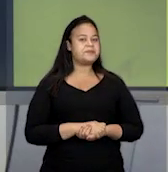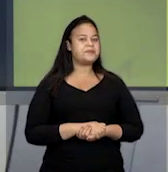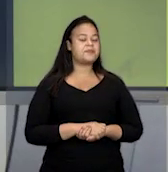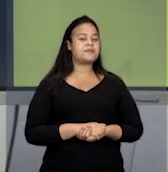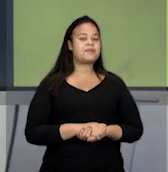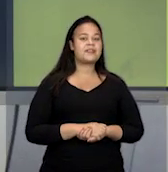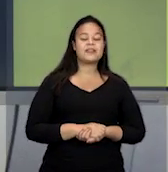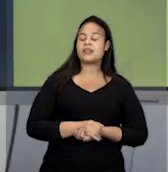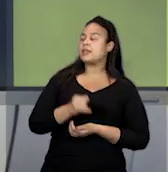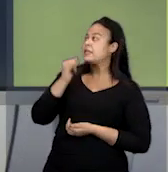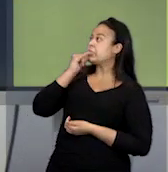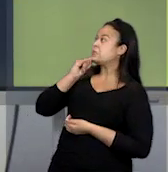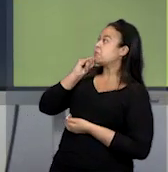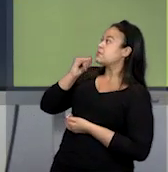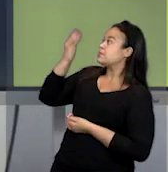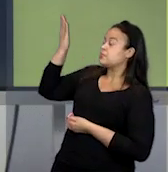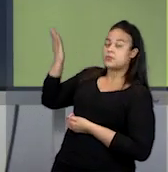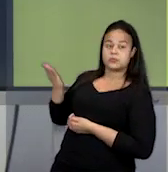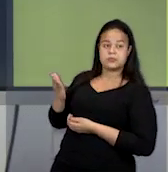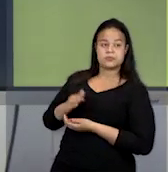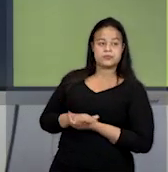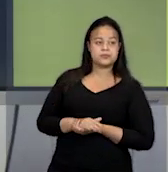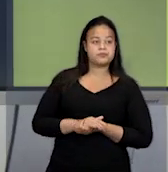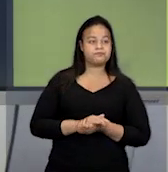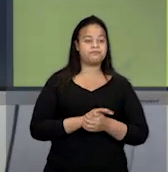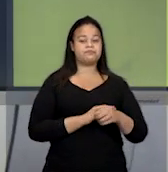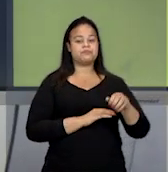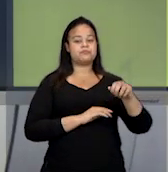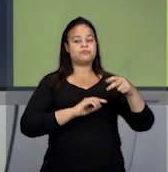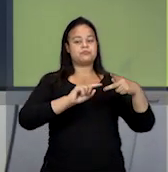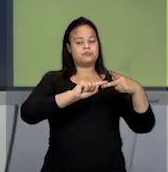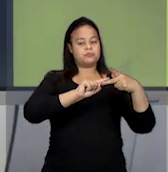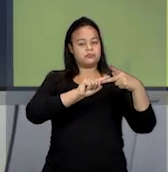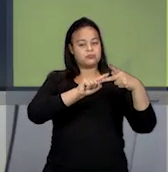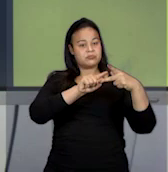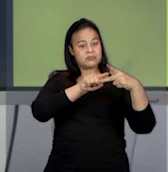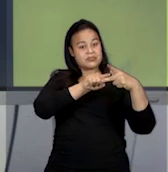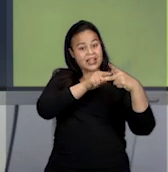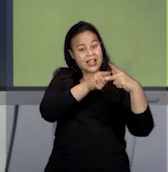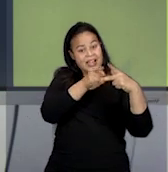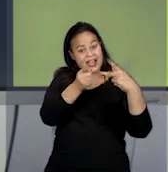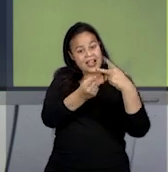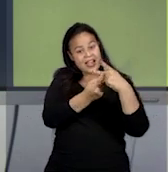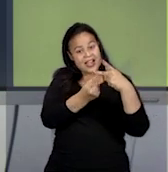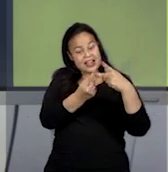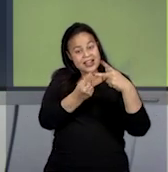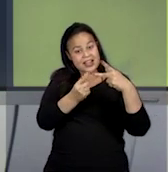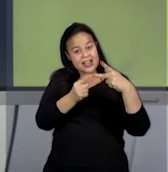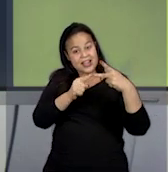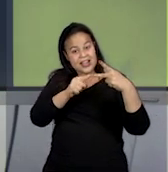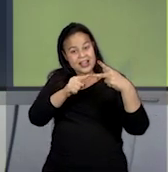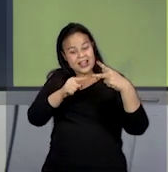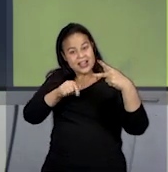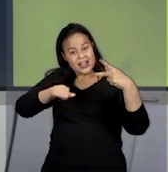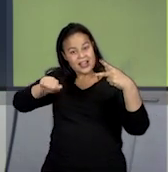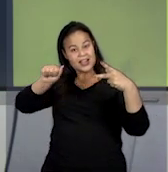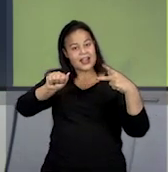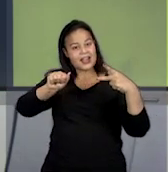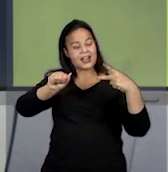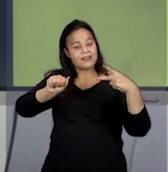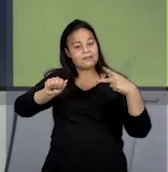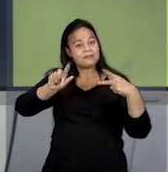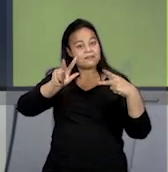Reparem que nesse exemplo, olha, o alelo azão, por exemplo, o alelo A, ele vai ser dominante, o azão vai ser dominante sobre o